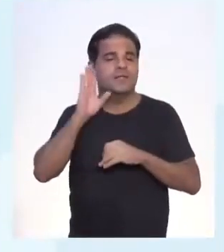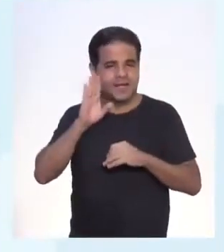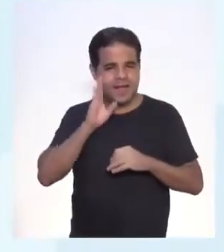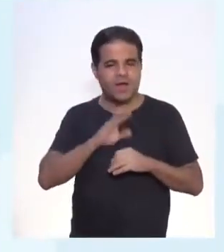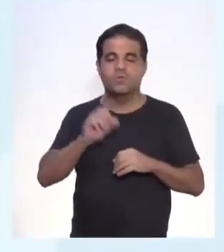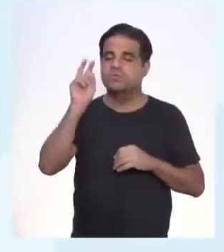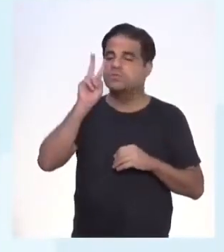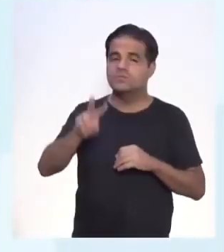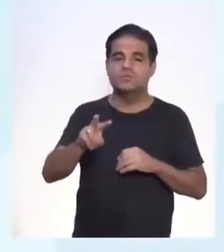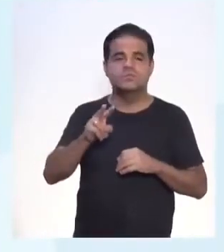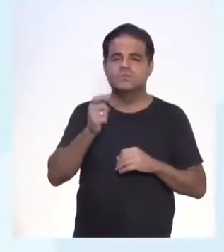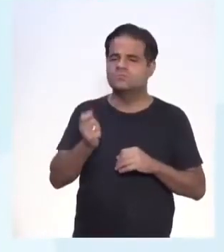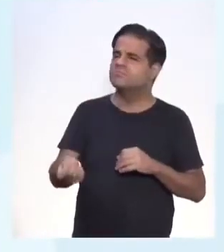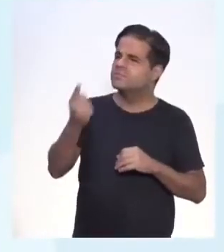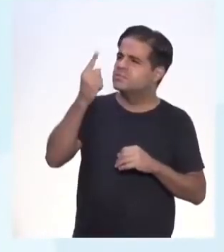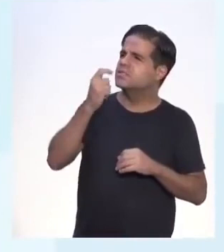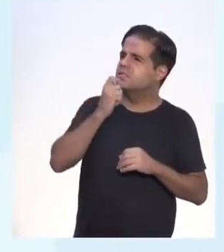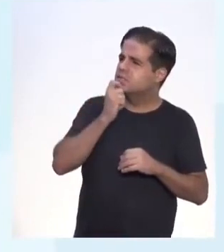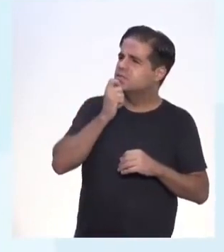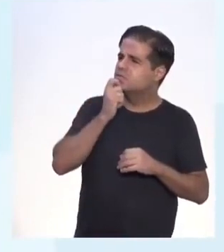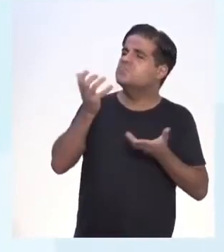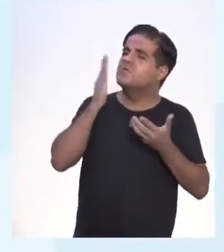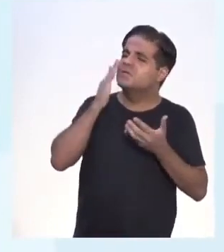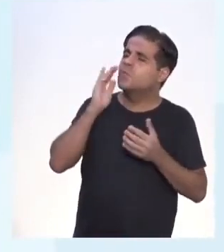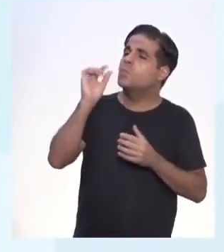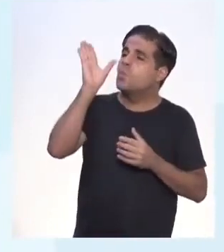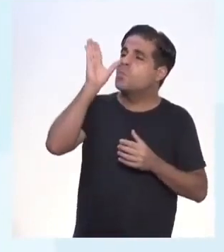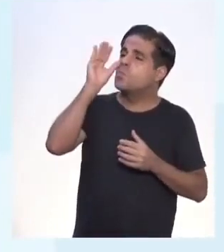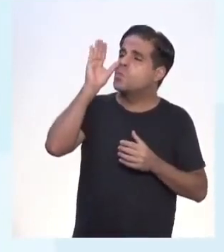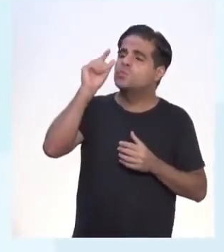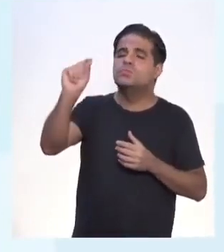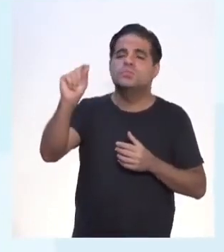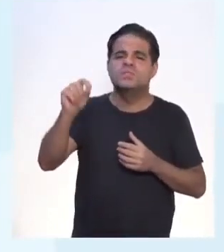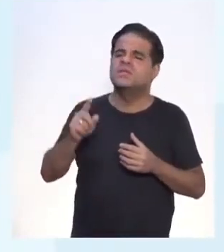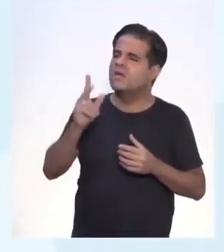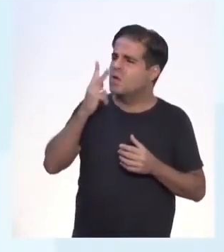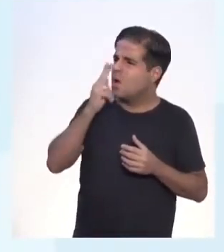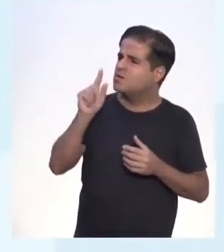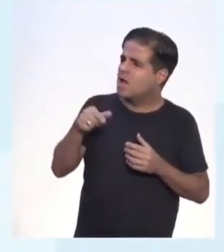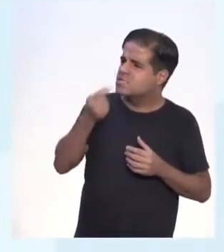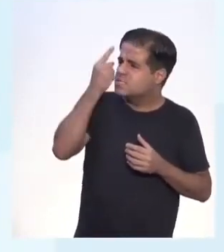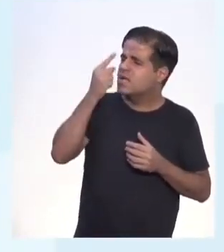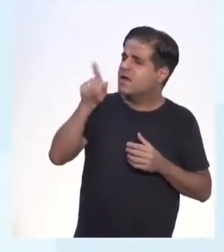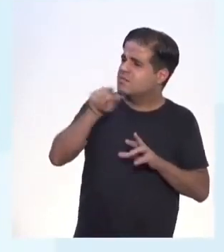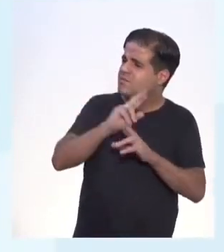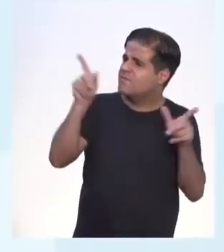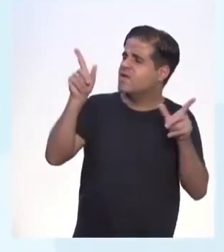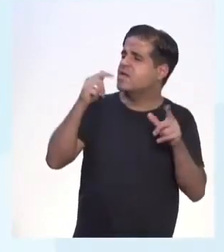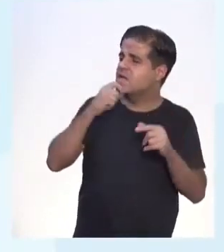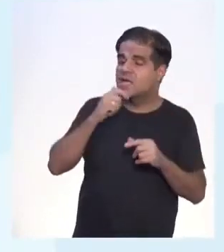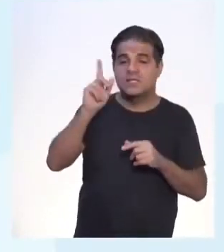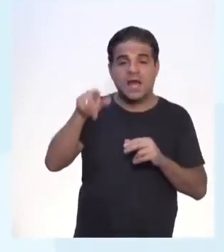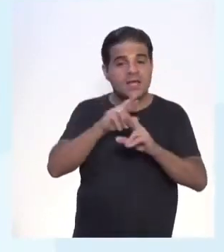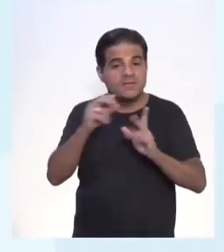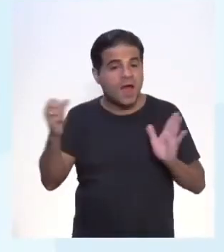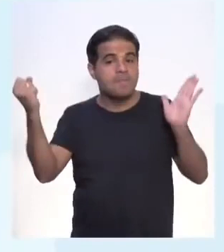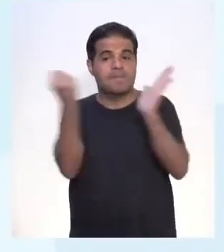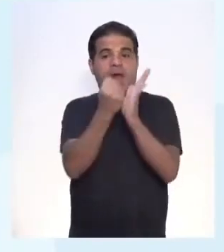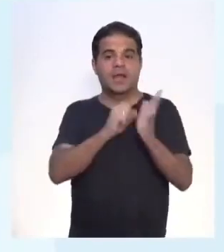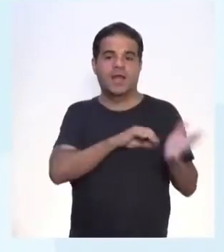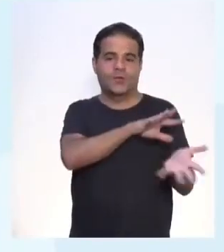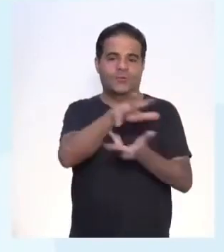gente olha e fala, bom, é estranho, mas agora eu quero saber o que é isso. Exatamente. É diferente, e a diferença é a marca do